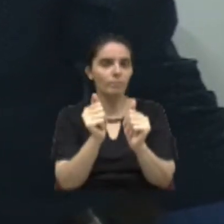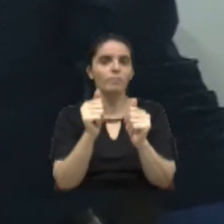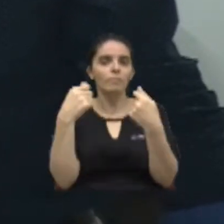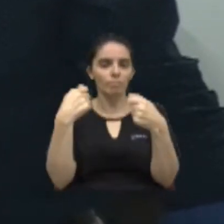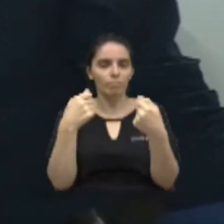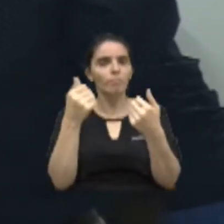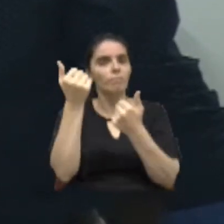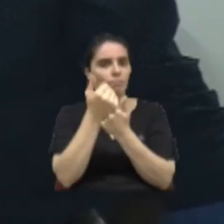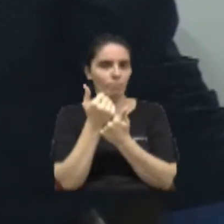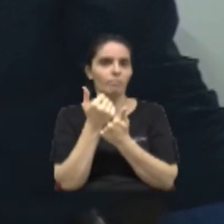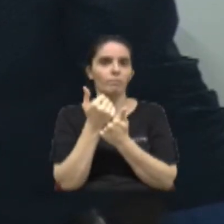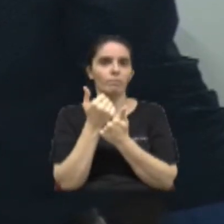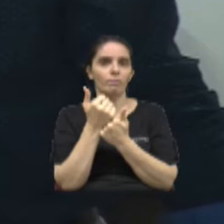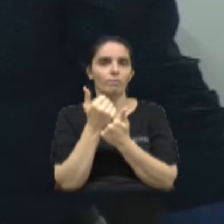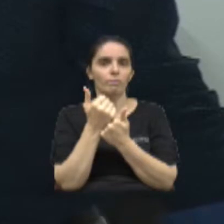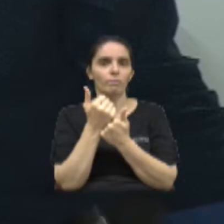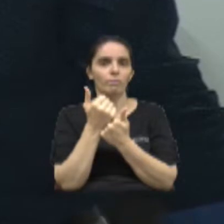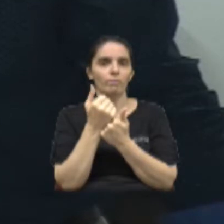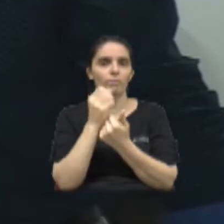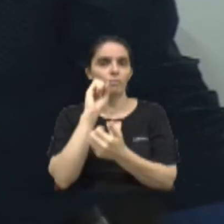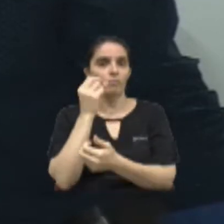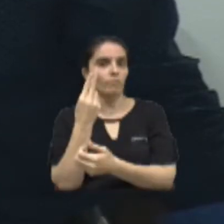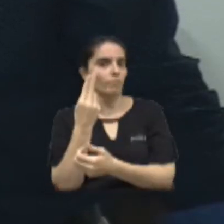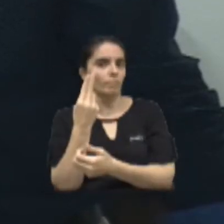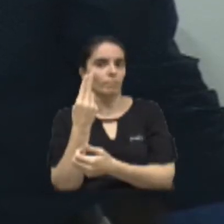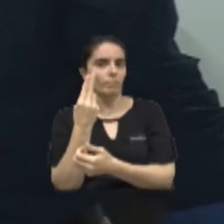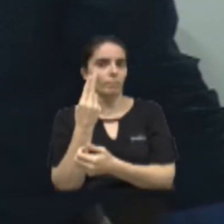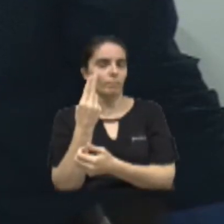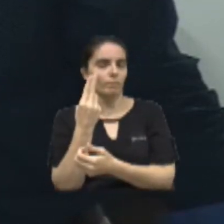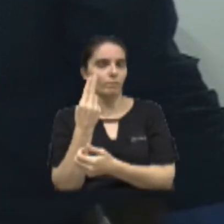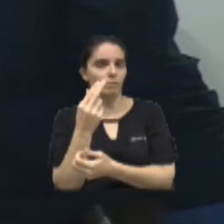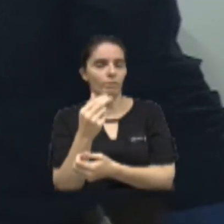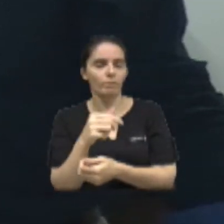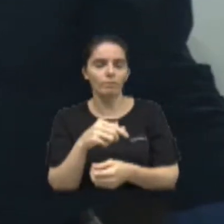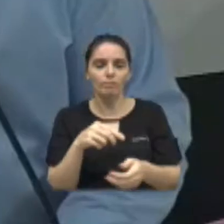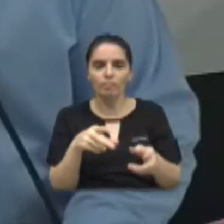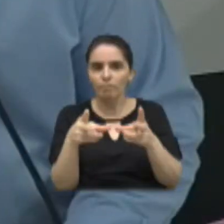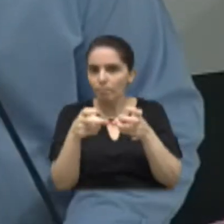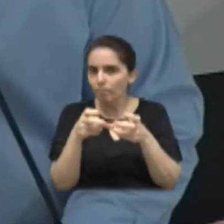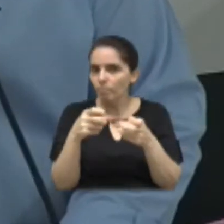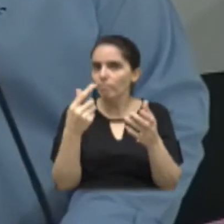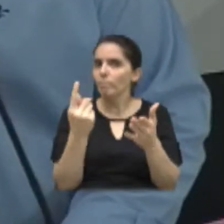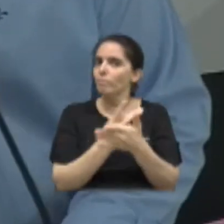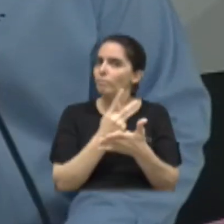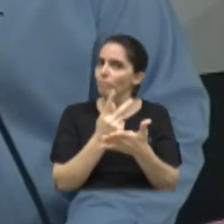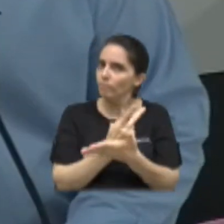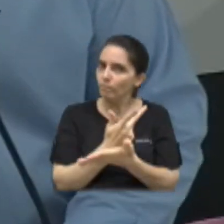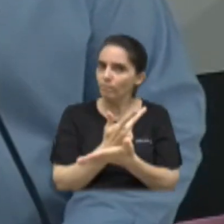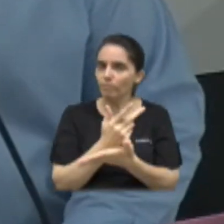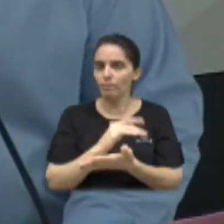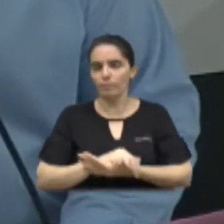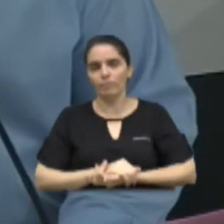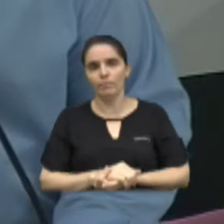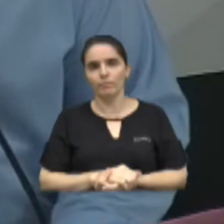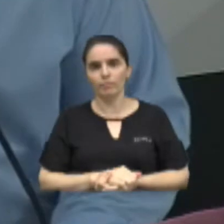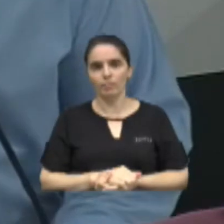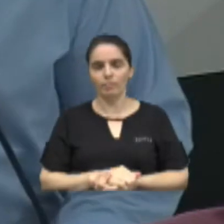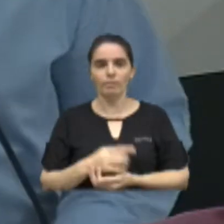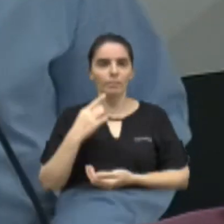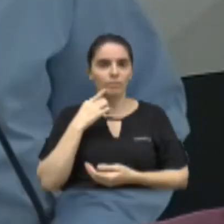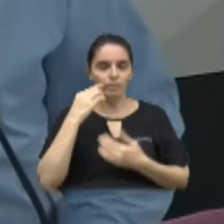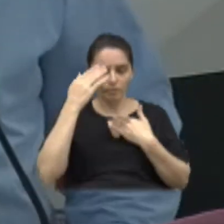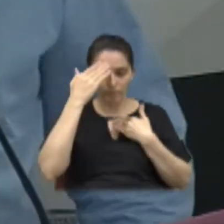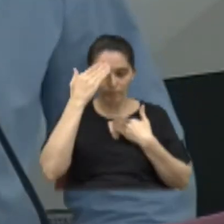se tiver que trocar, ou trocar todos, ou fazer avaliação. Obrigado, vereador. Obrigado, vereador Helder. E eu até